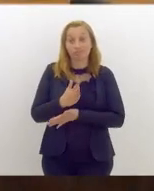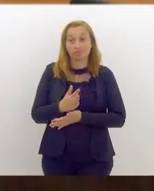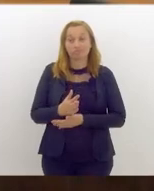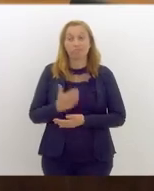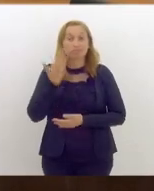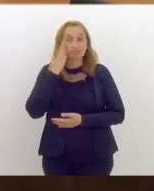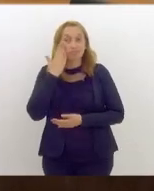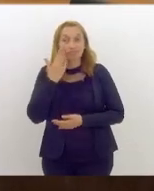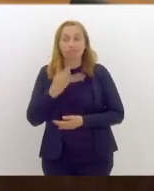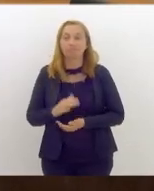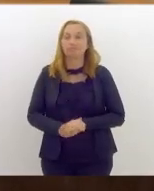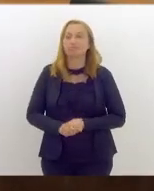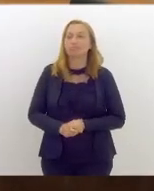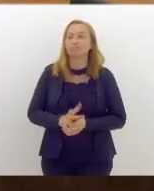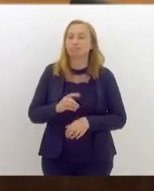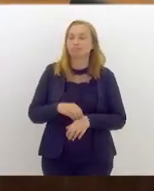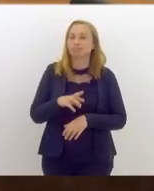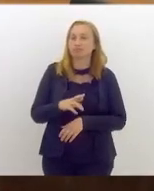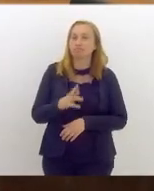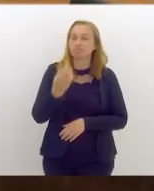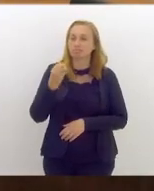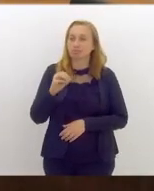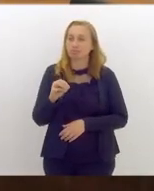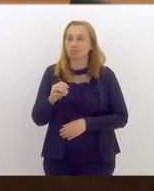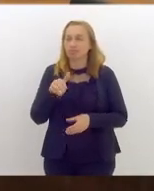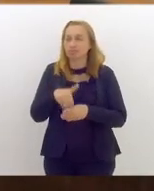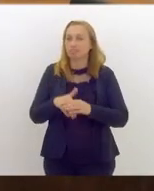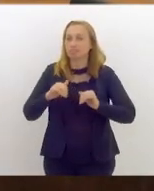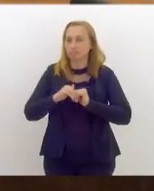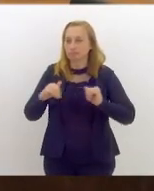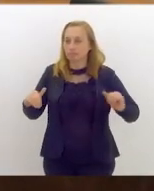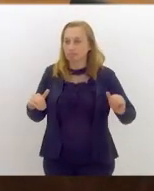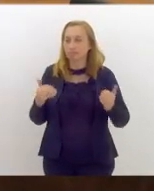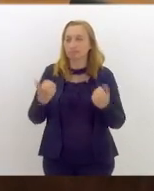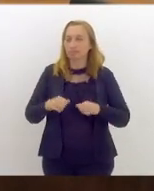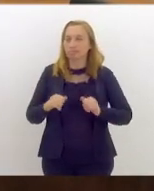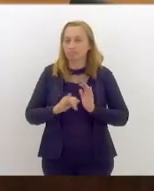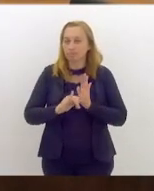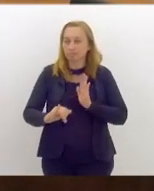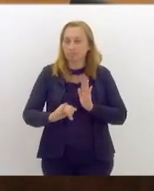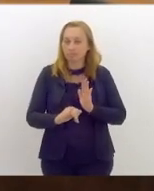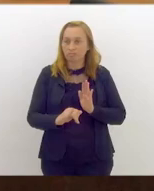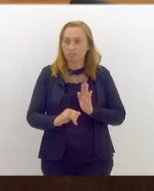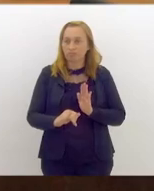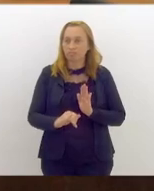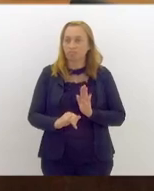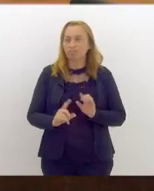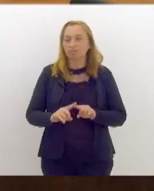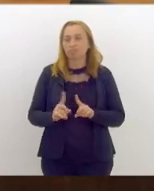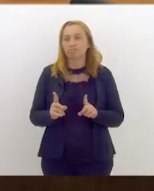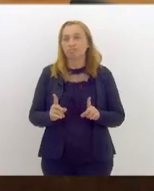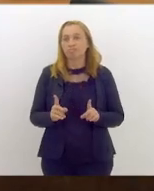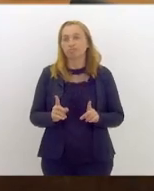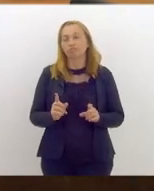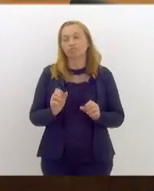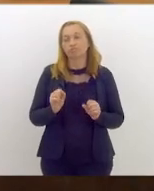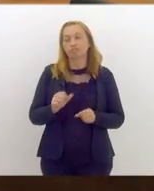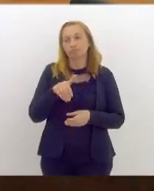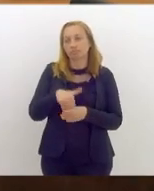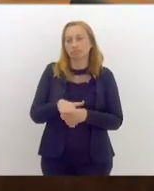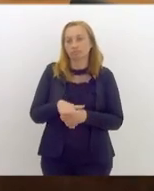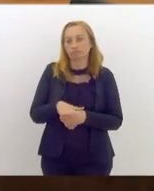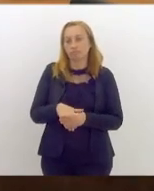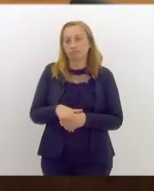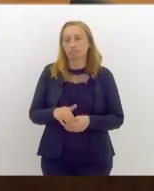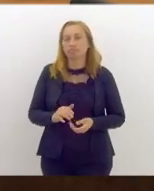tenho a compreensão do Dr Rodrigo que o voto separado ele tem que ser publicado para ser público mas se quer ele pode ser votado ele